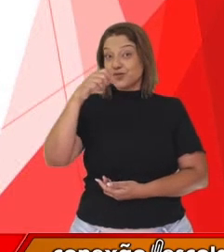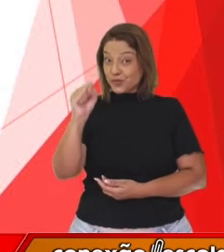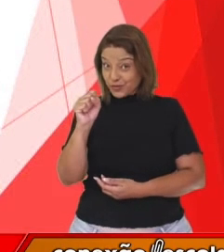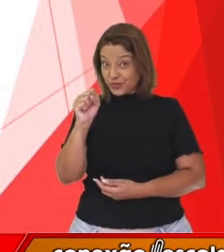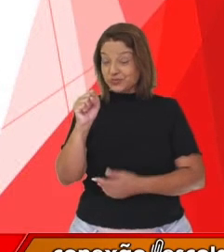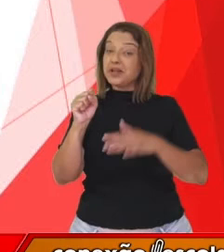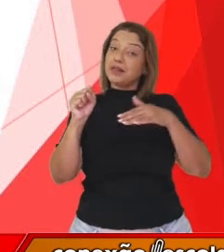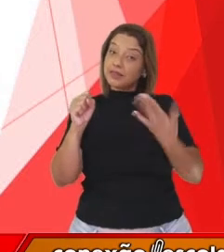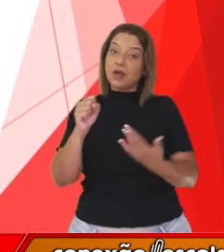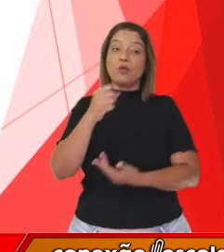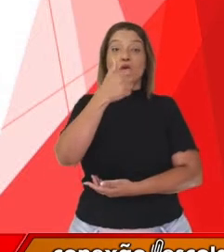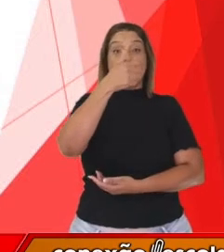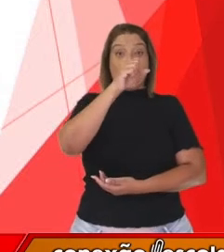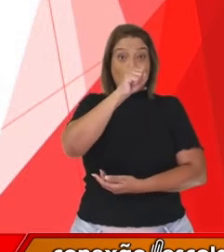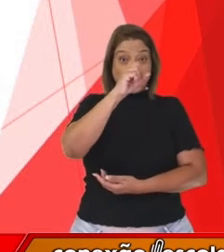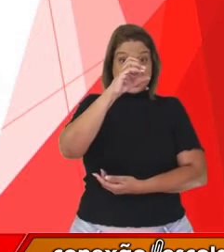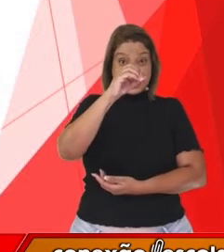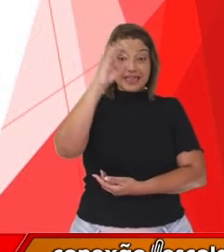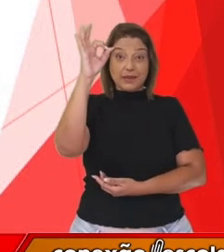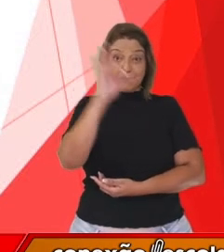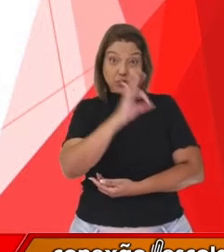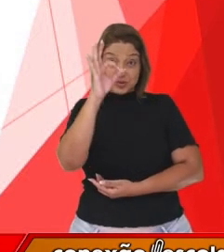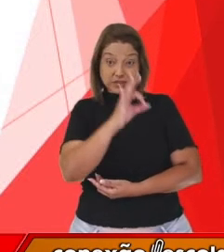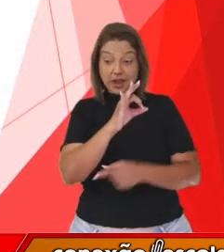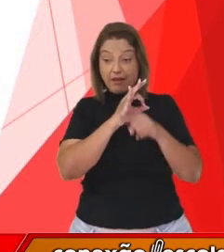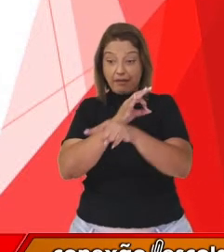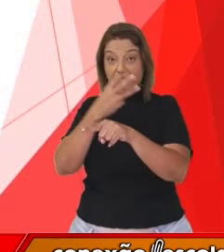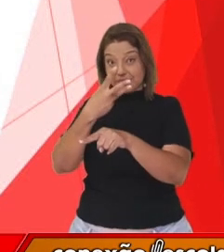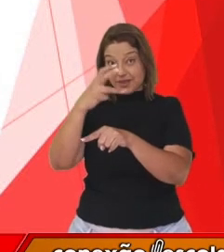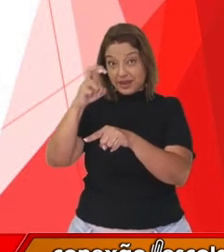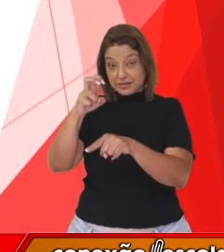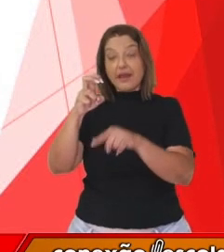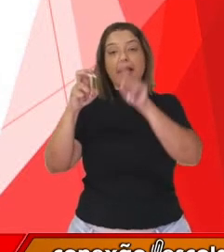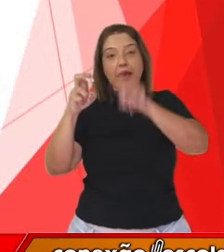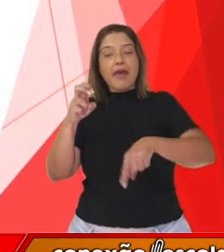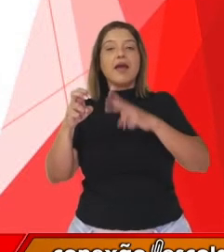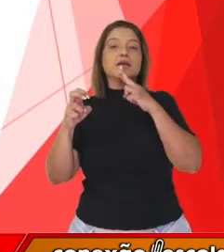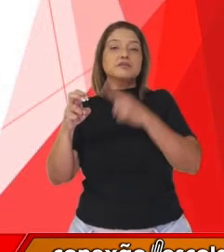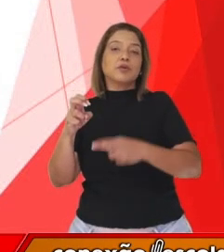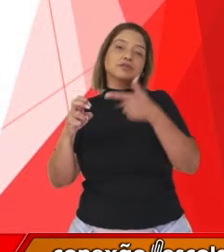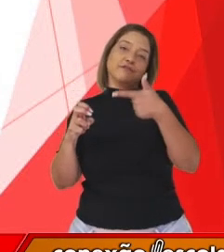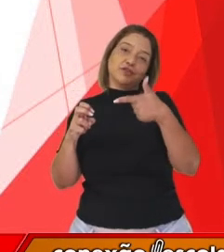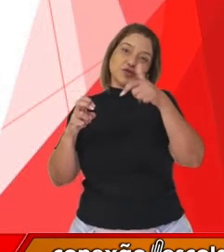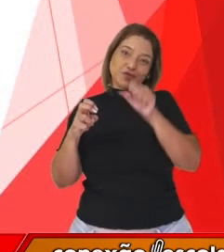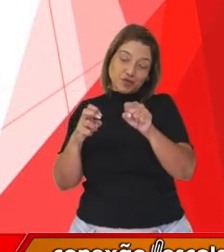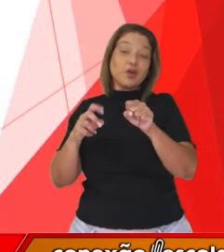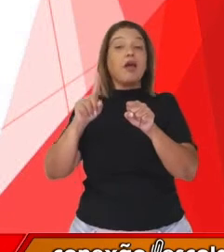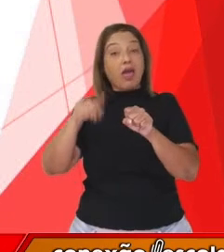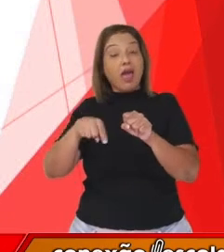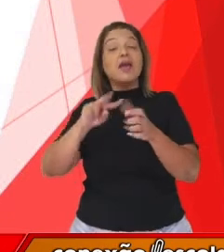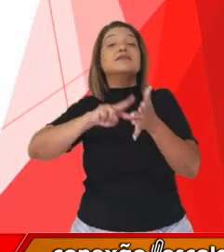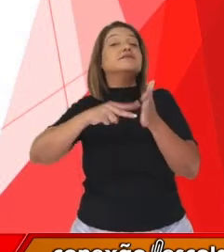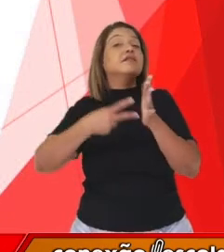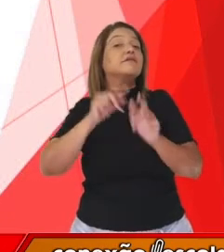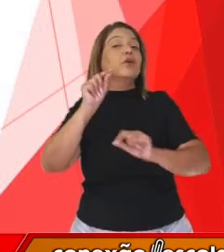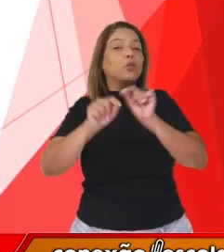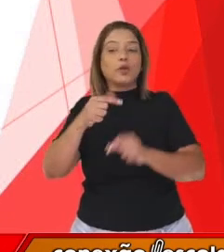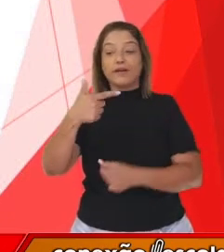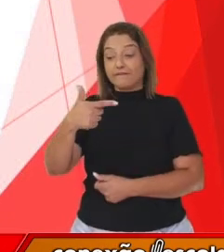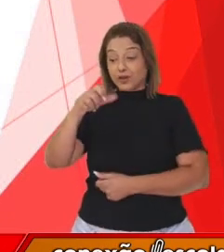Logo, 80% de 35 é 28. Ou seja, 28 alunos